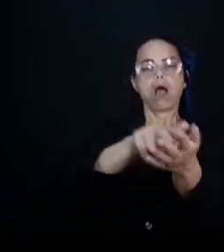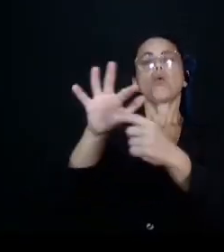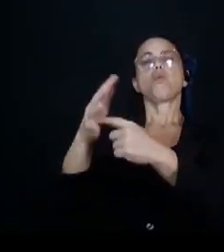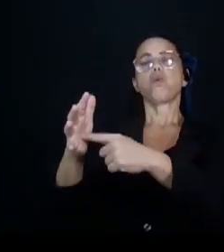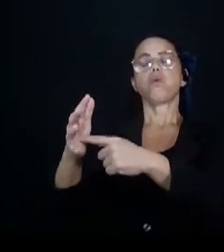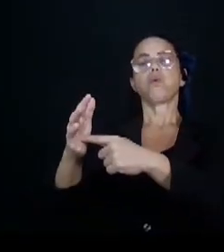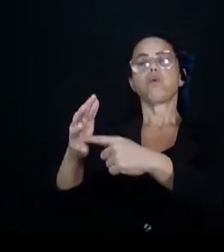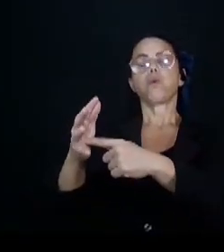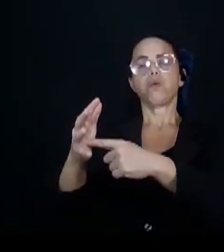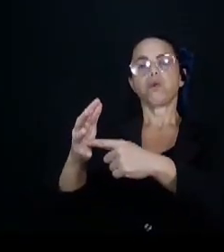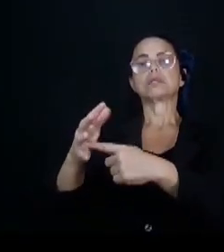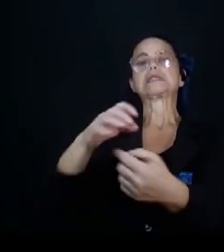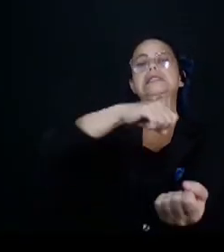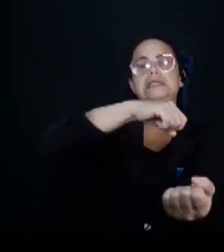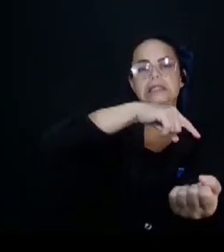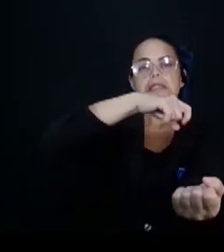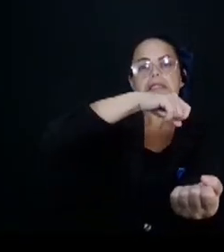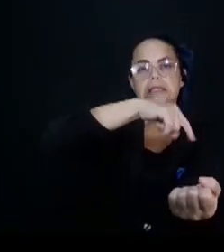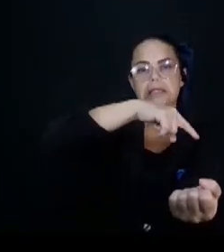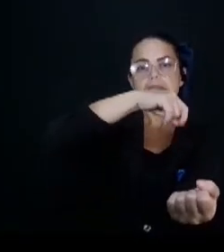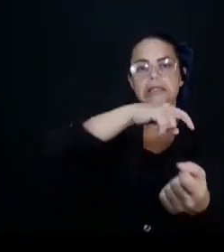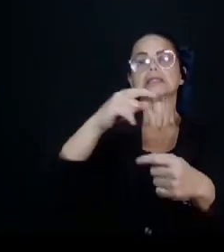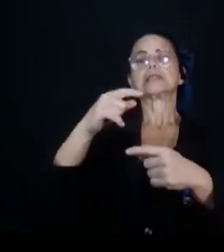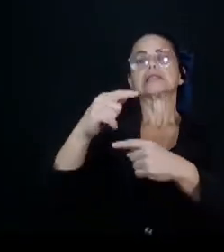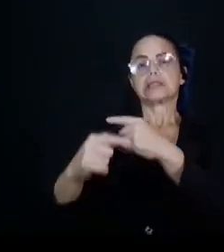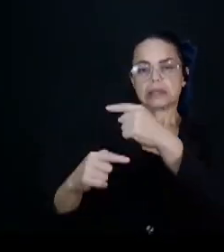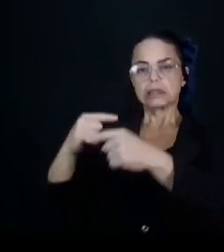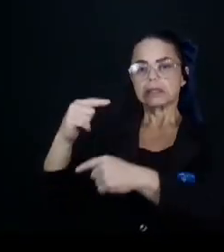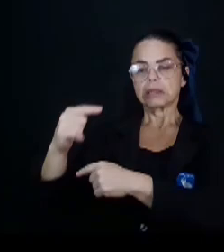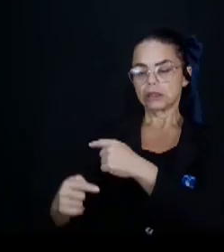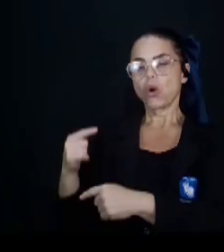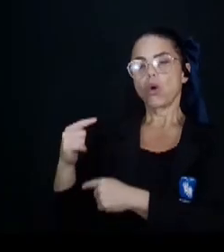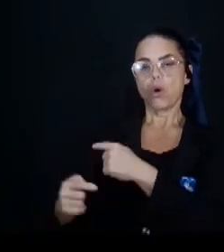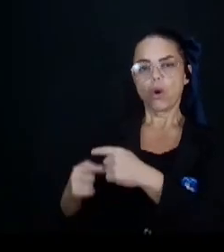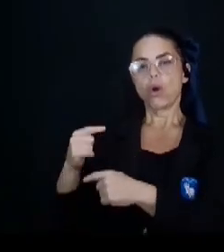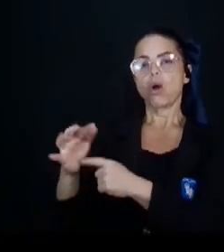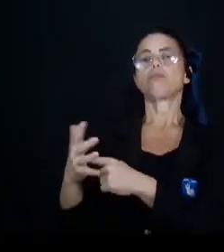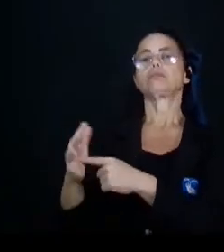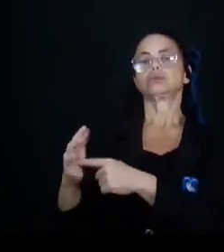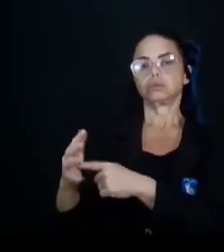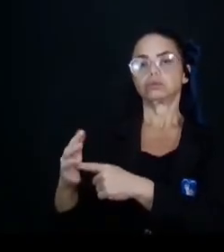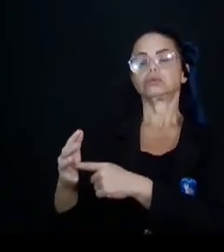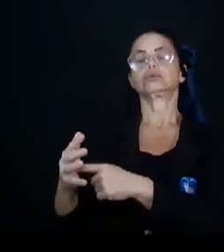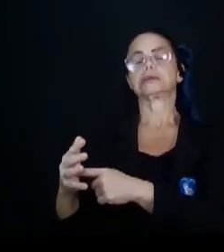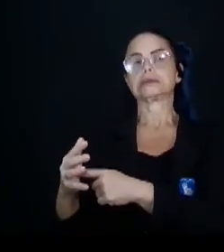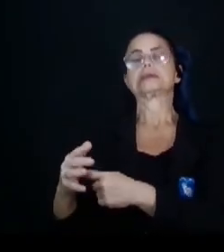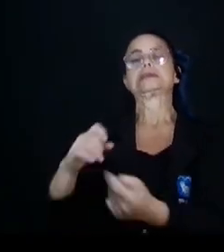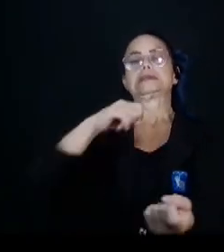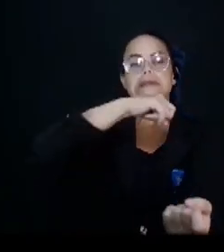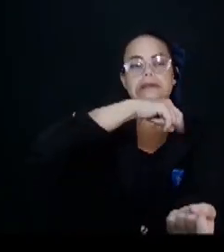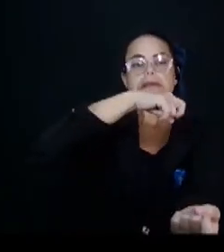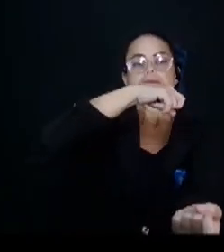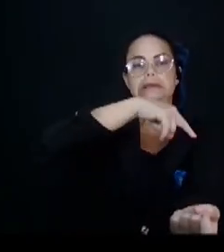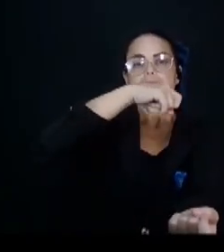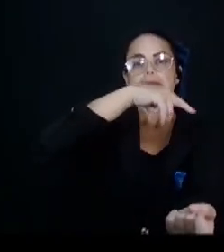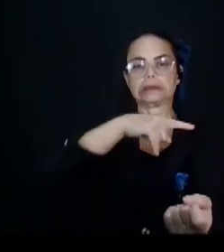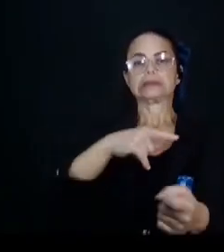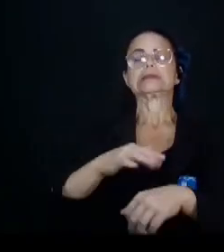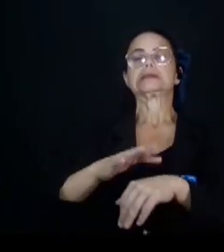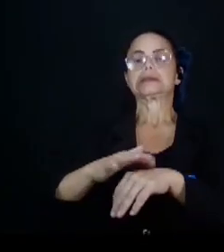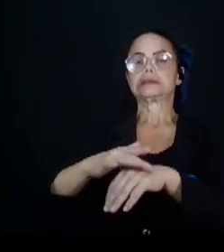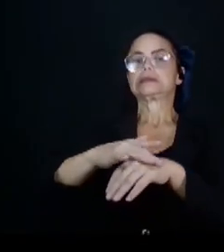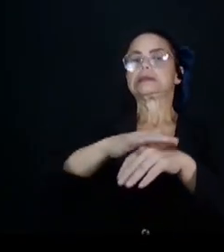bom? E aí são quimioterapias realmente com bastante efeitos colaterais, tudo isso, porque são doenças bem